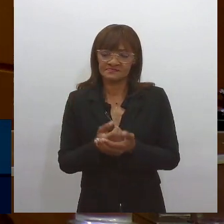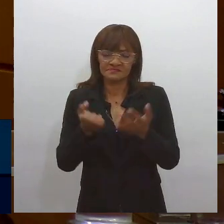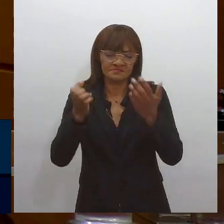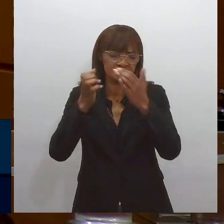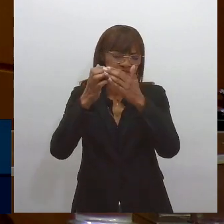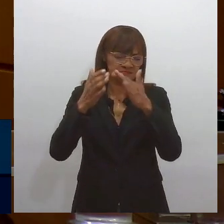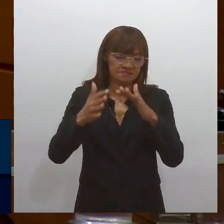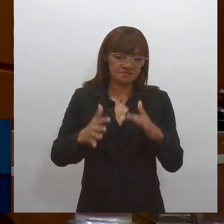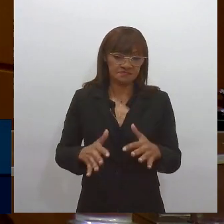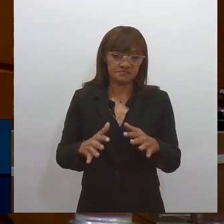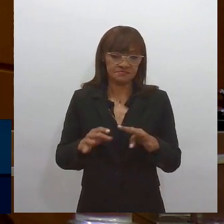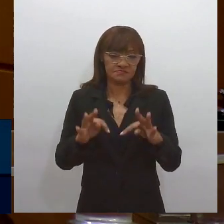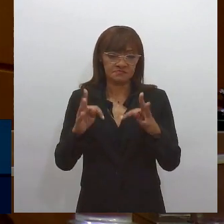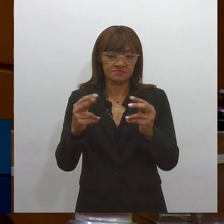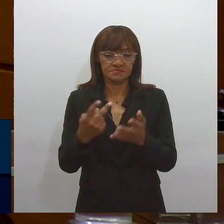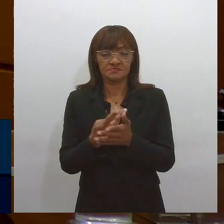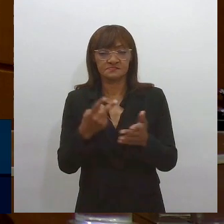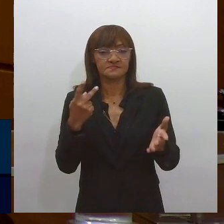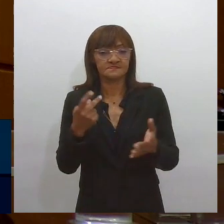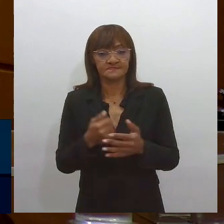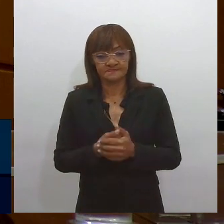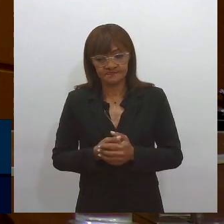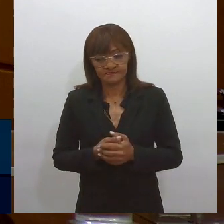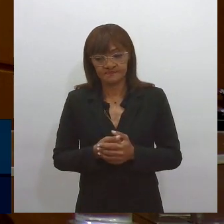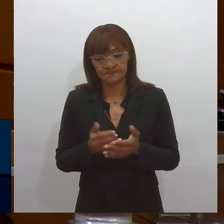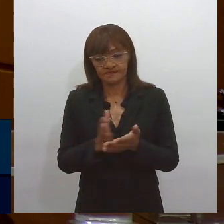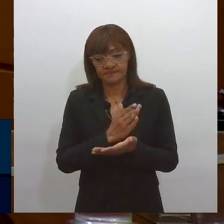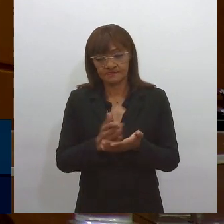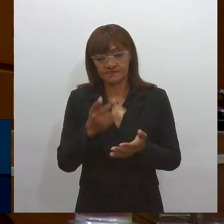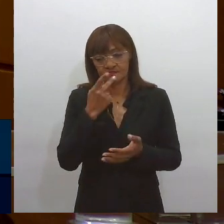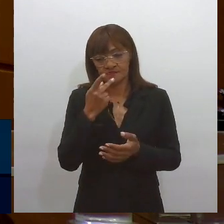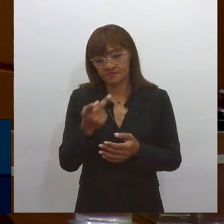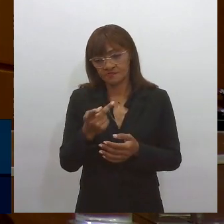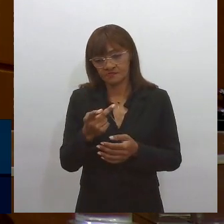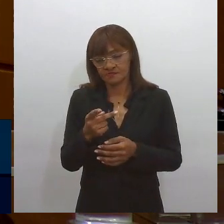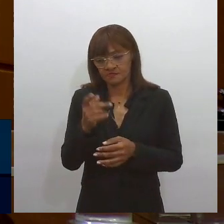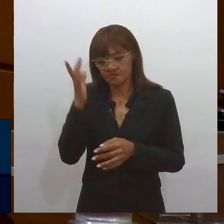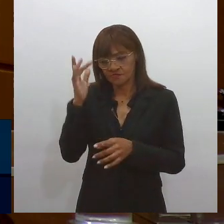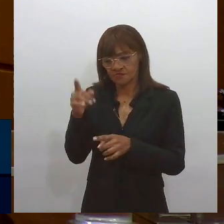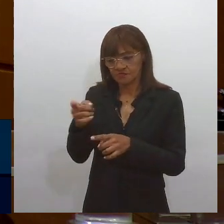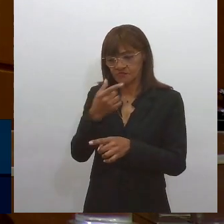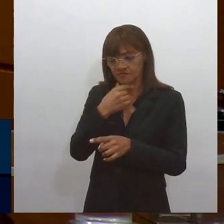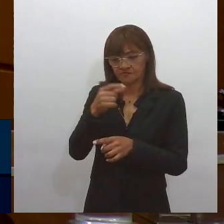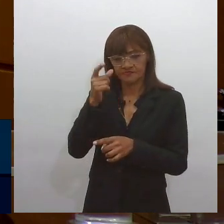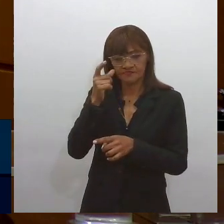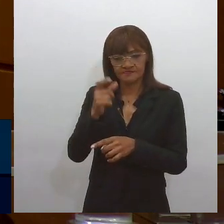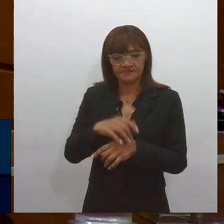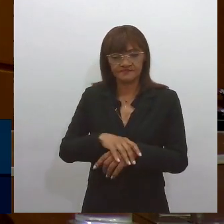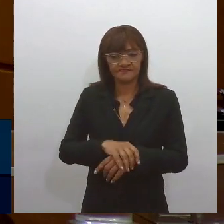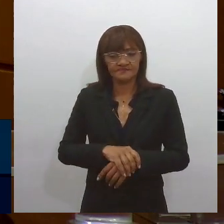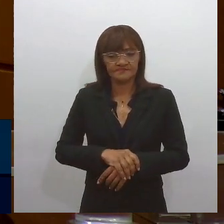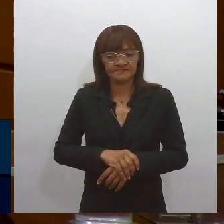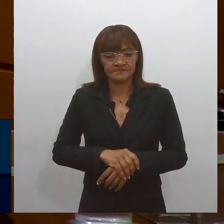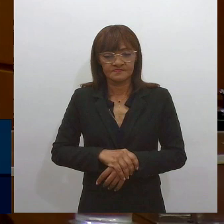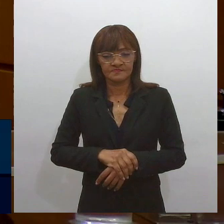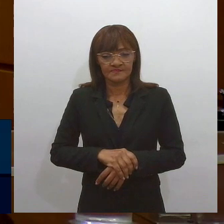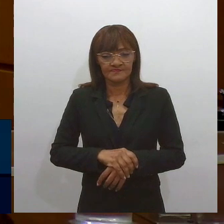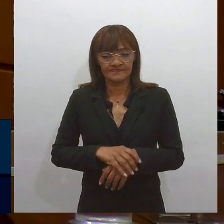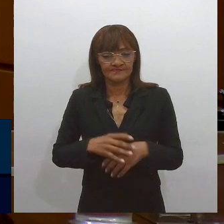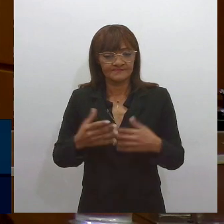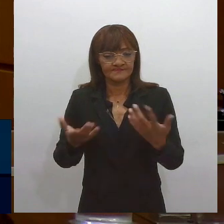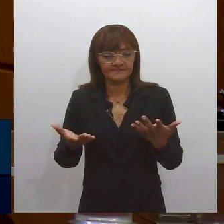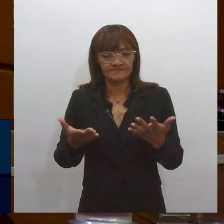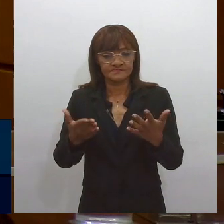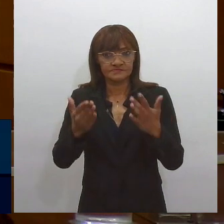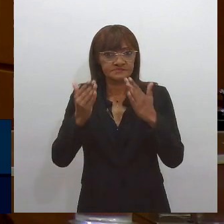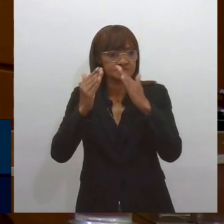disse aqui acho que foi o deputado George que disse que é uma catástrofe de grandes proporções Deputado eu diria eu tenho 30